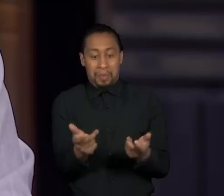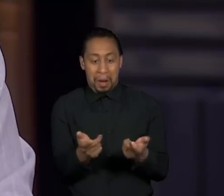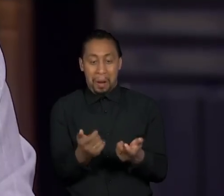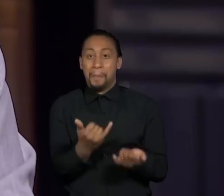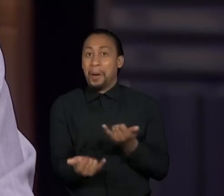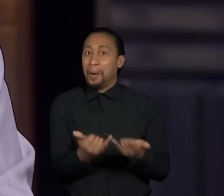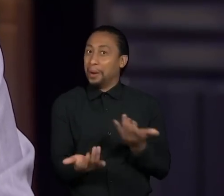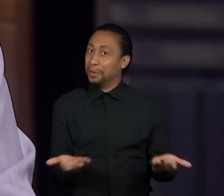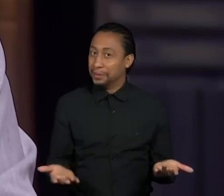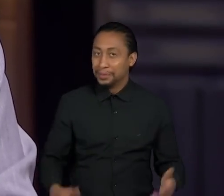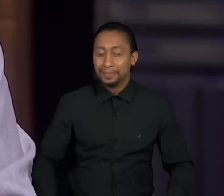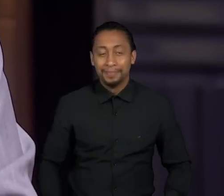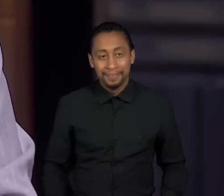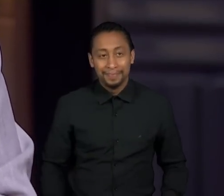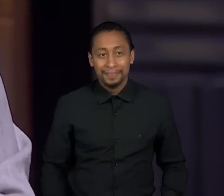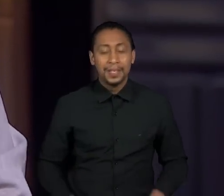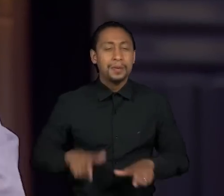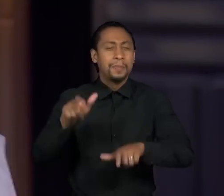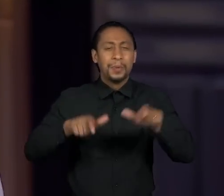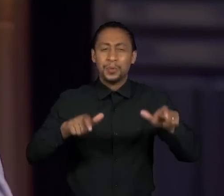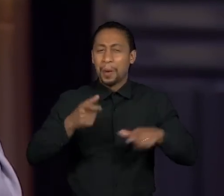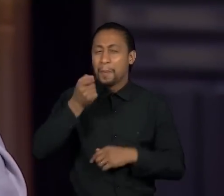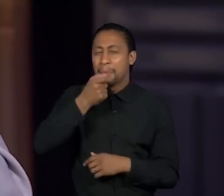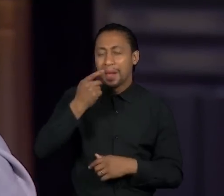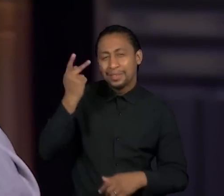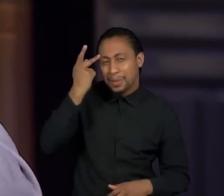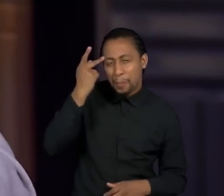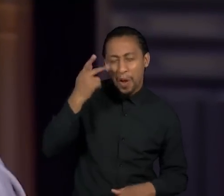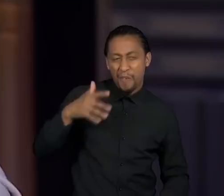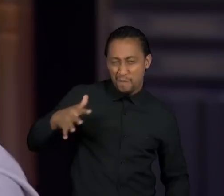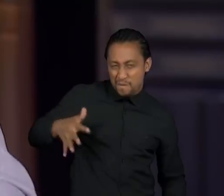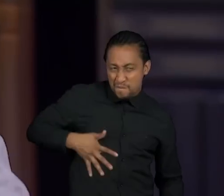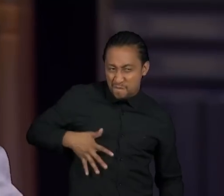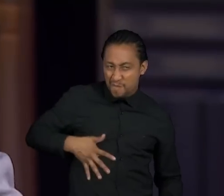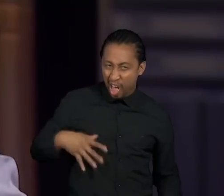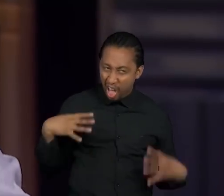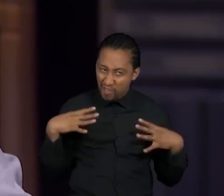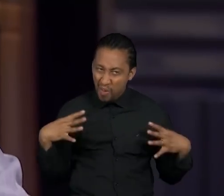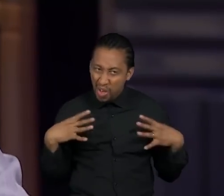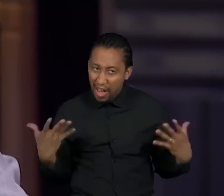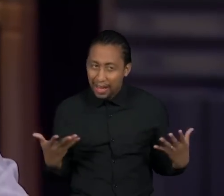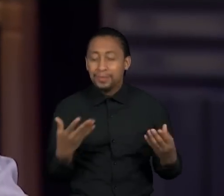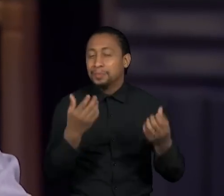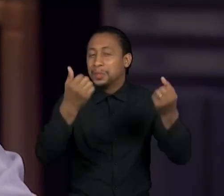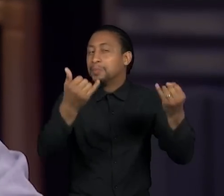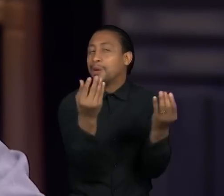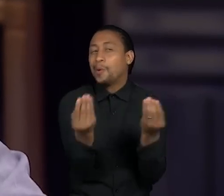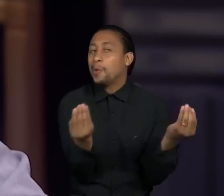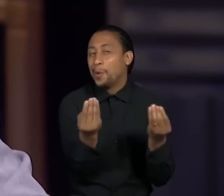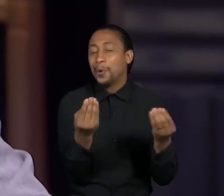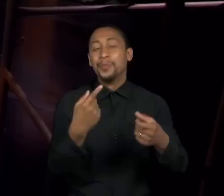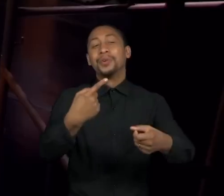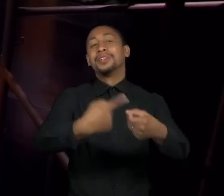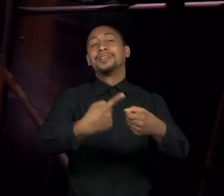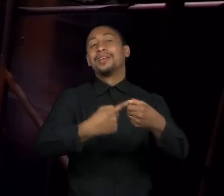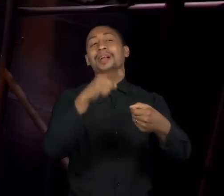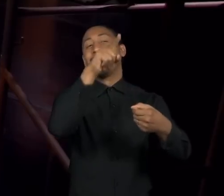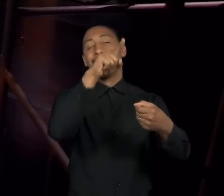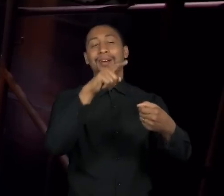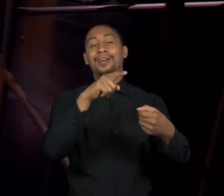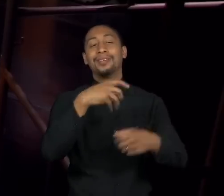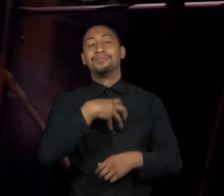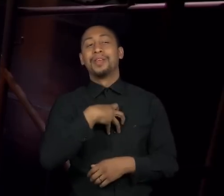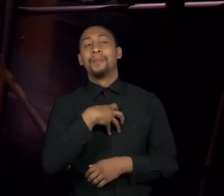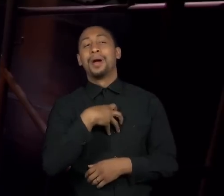Para os comediantes folgados de São Paulo, eu queria que você me falasse Peraí. como é fazer show no interior da Bahia. Pô,